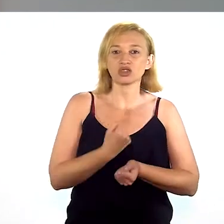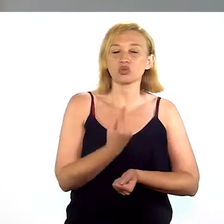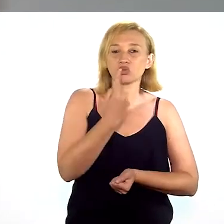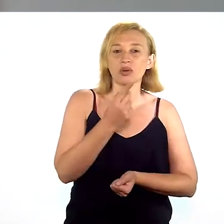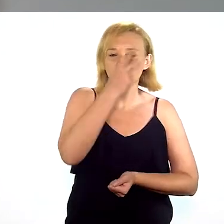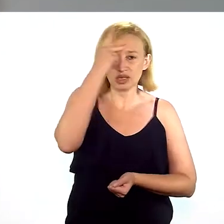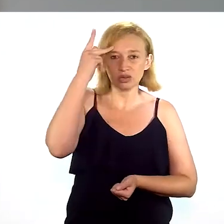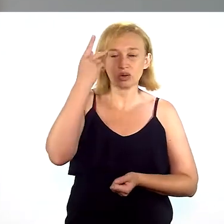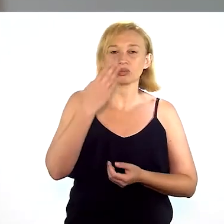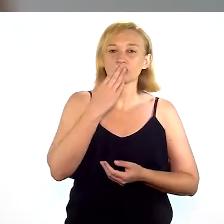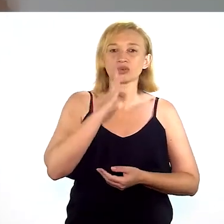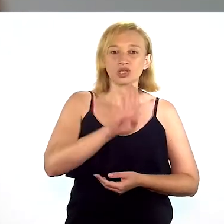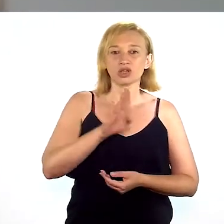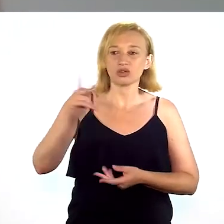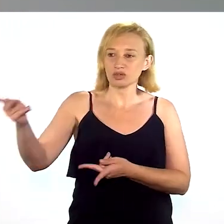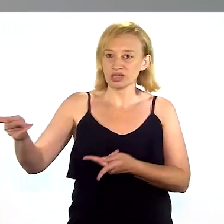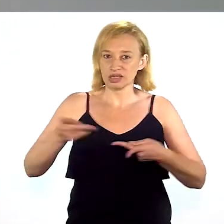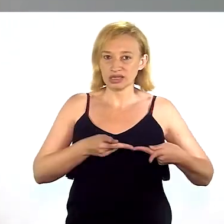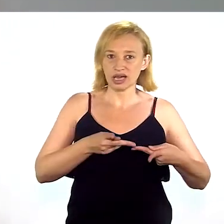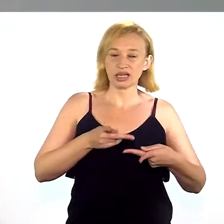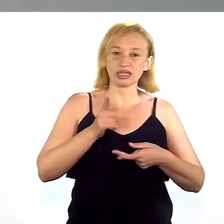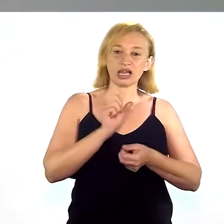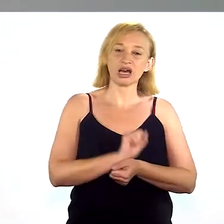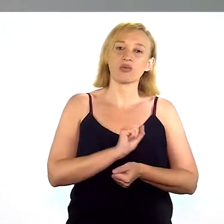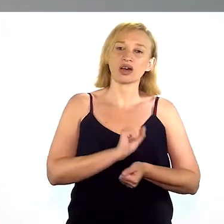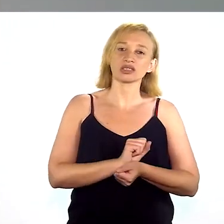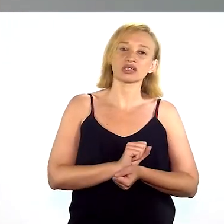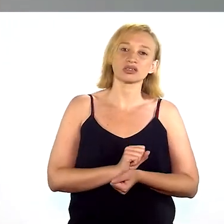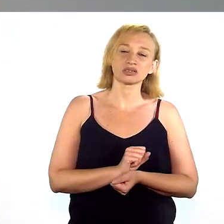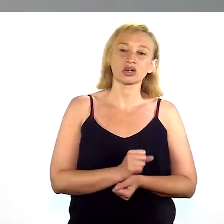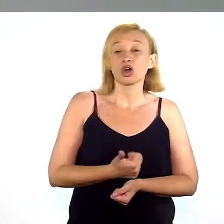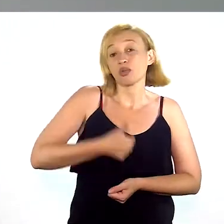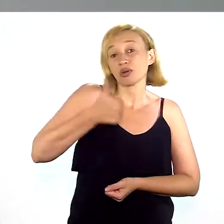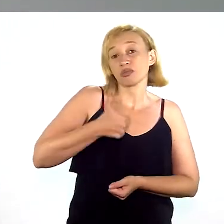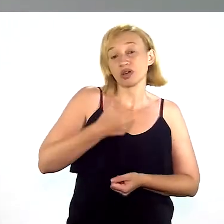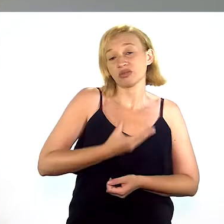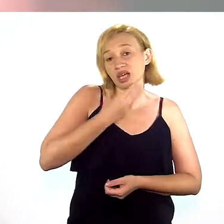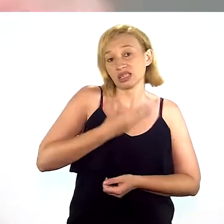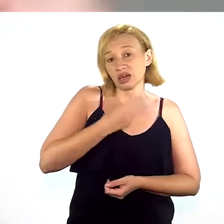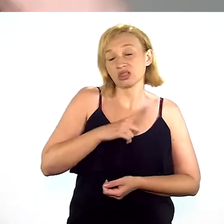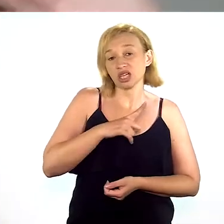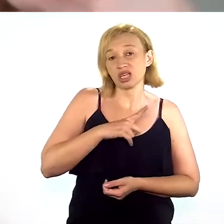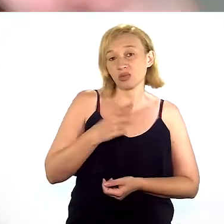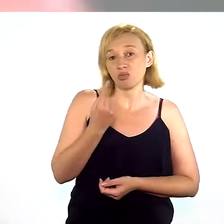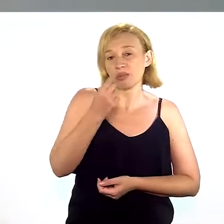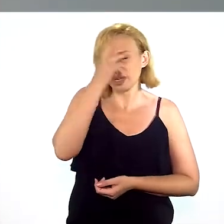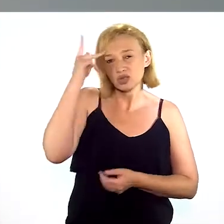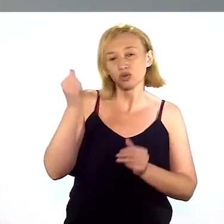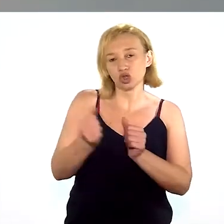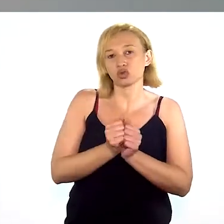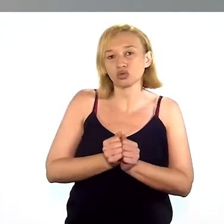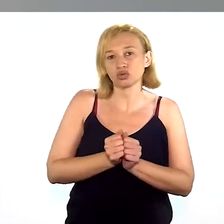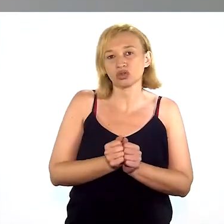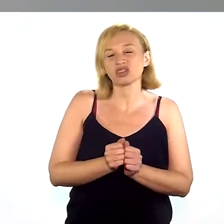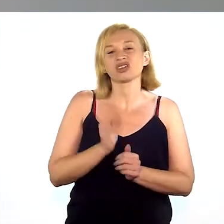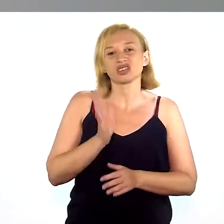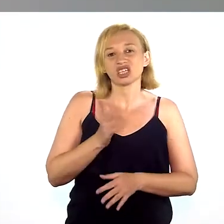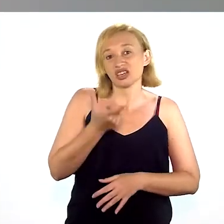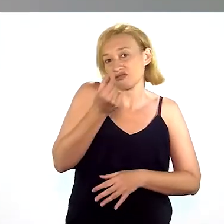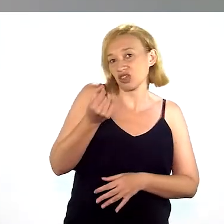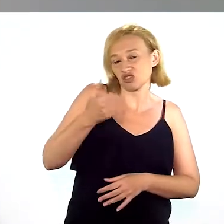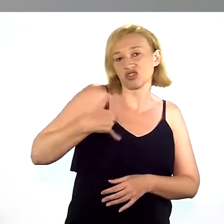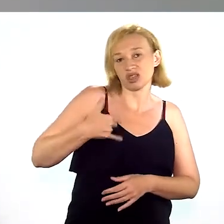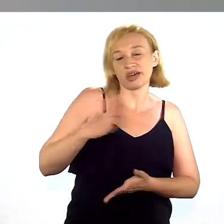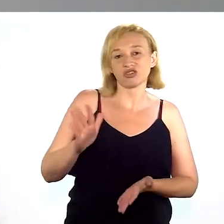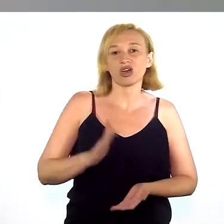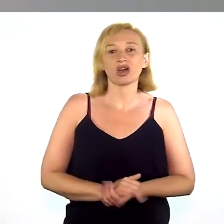uma pessoa vir, que prometeu vir visitá-la. E ela fica no aguardo. Seria o primeiro Natal que ela teria alguém com ela. Ela já